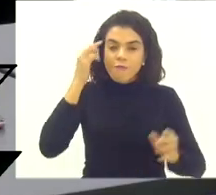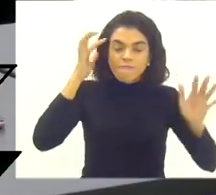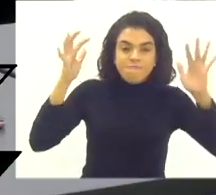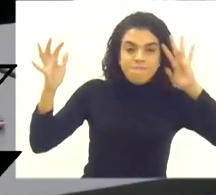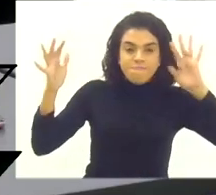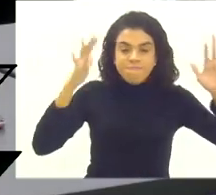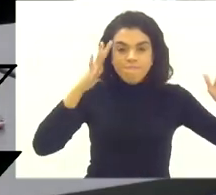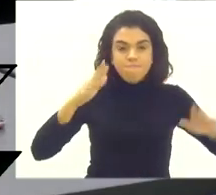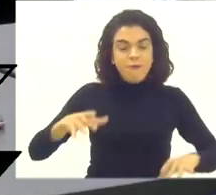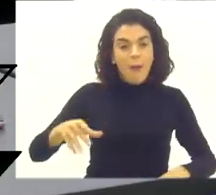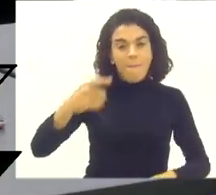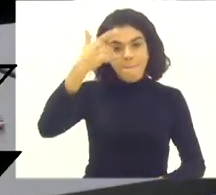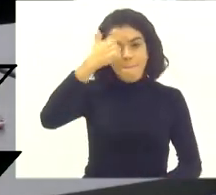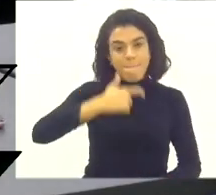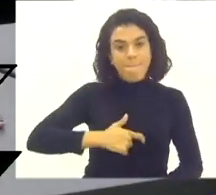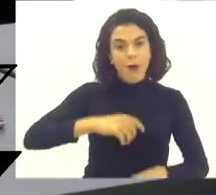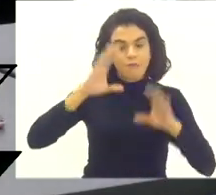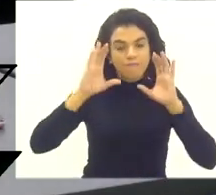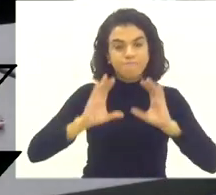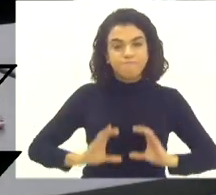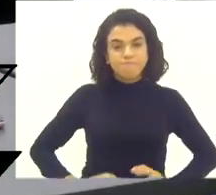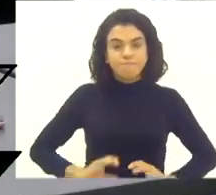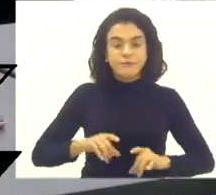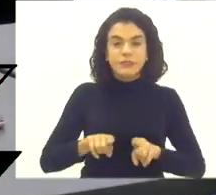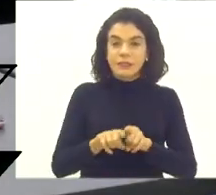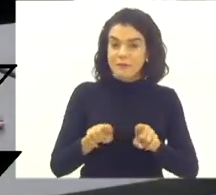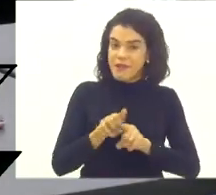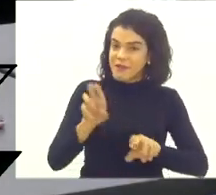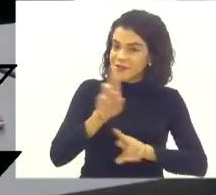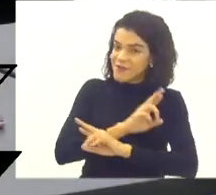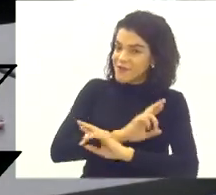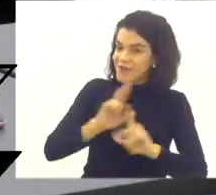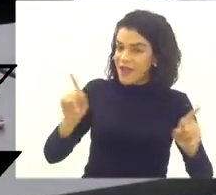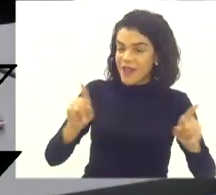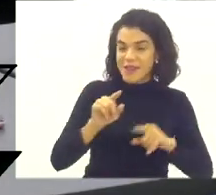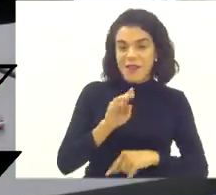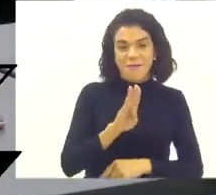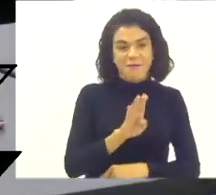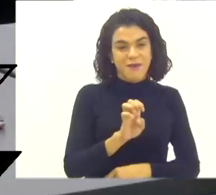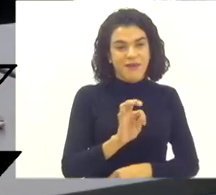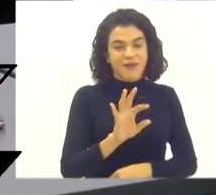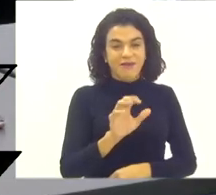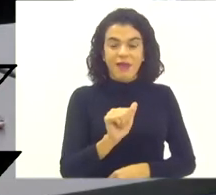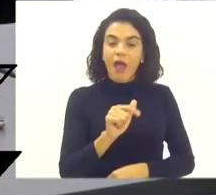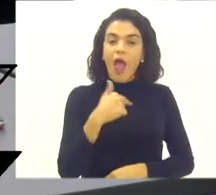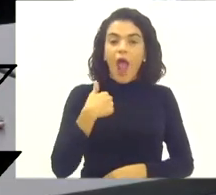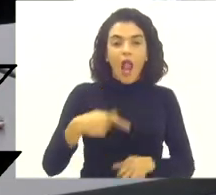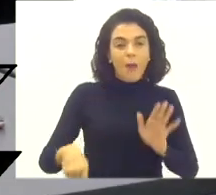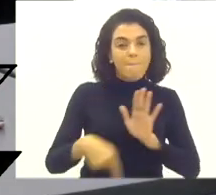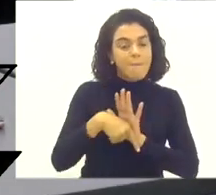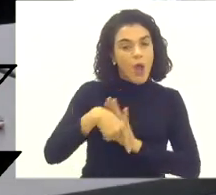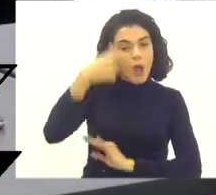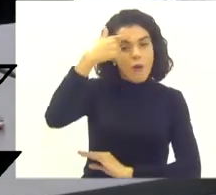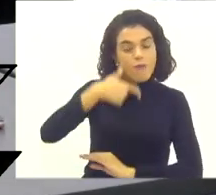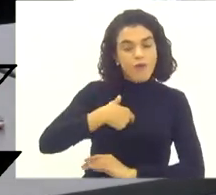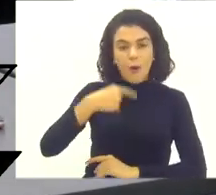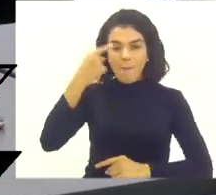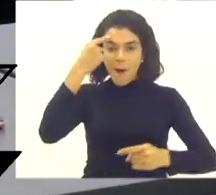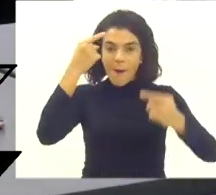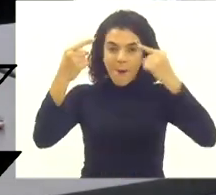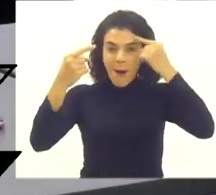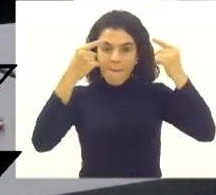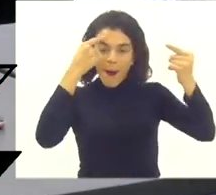para personalidade e foi como eu falei no início completamente diferente da Beta ela foi criando a sua própria personalidade